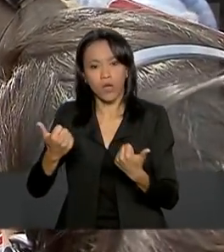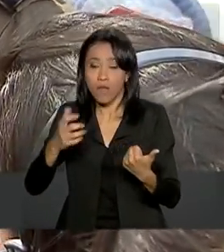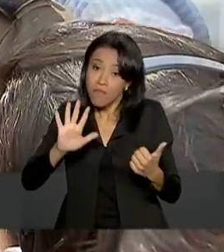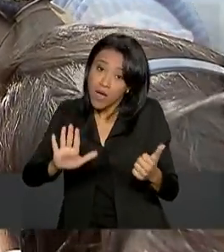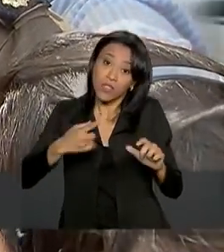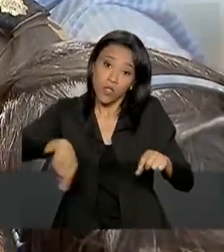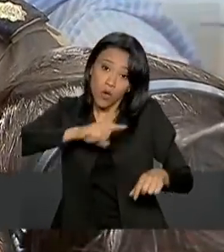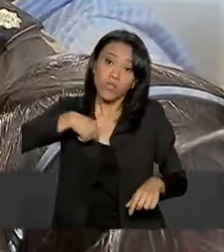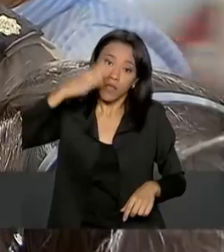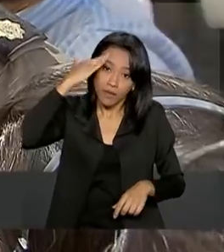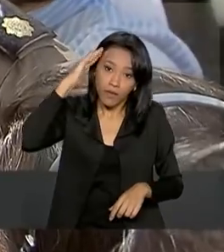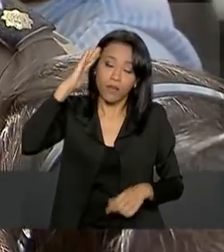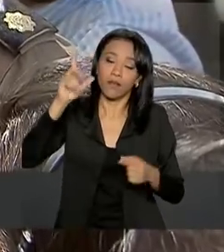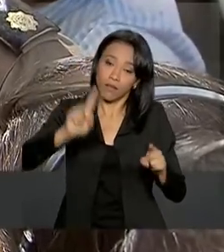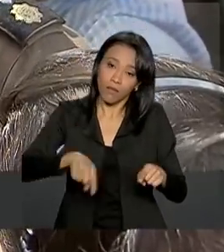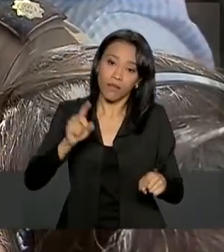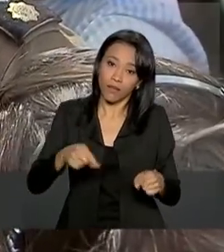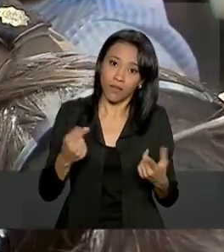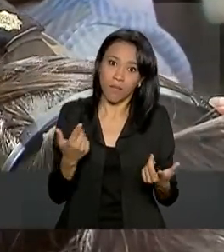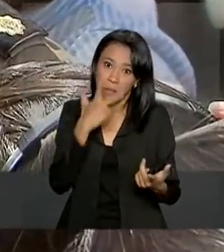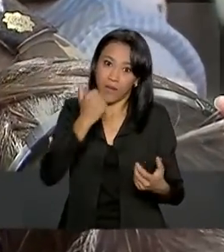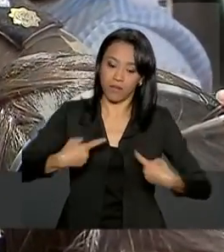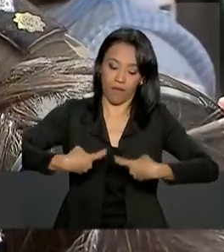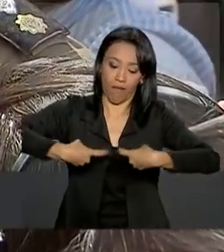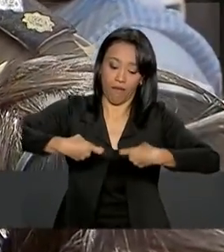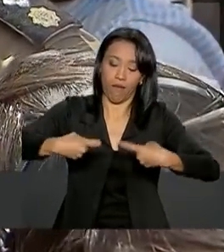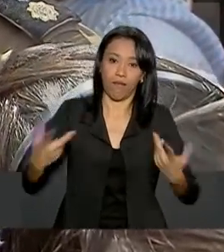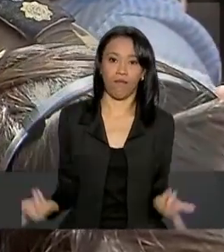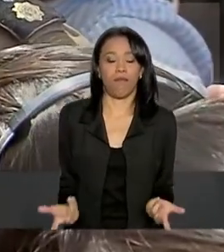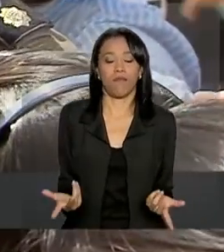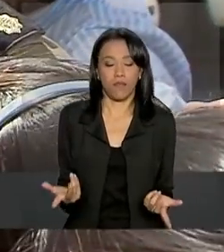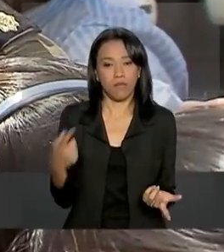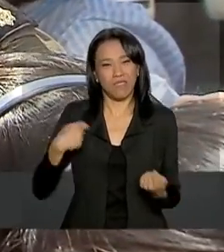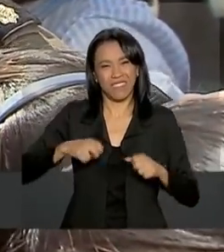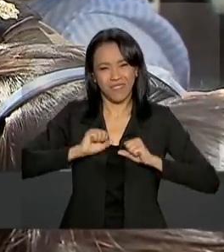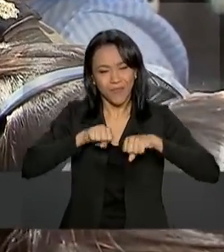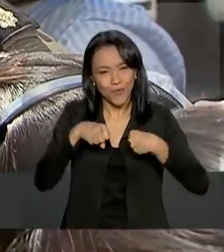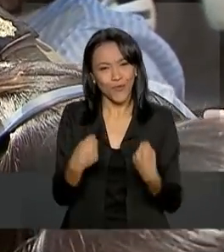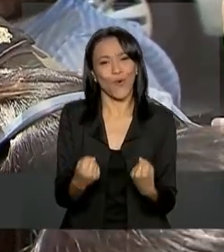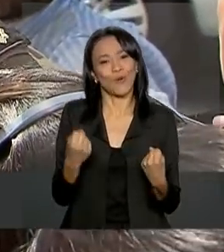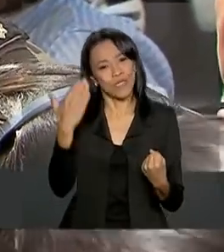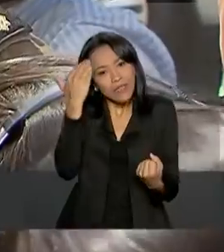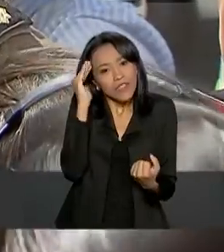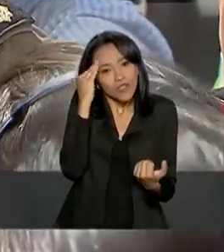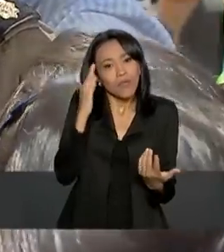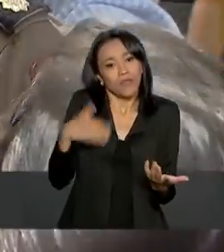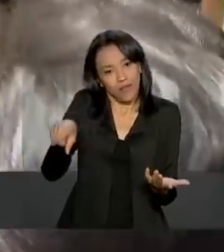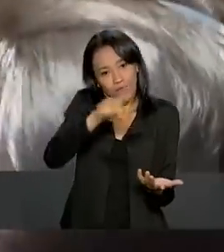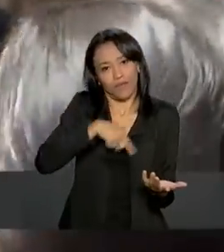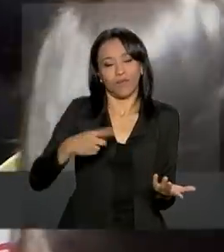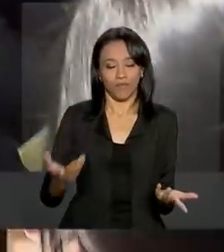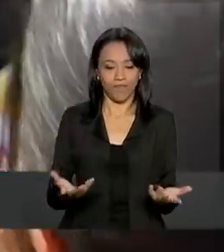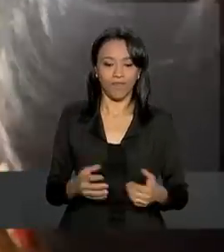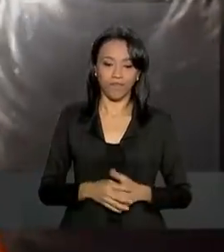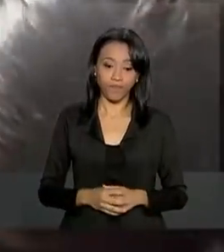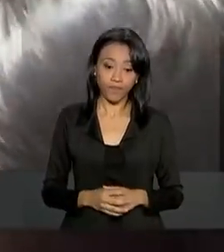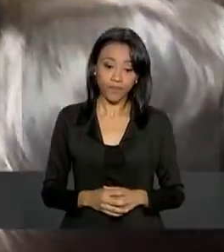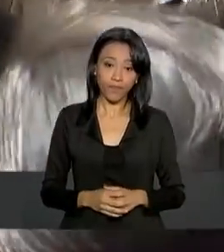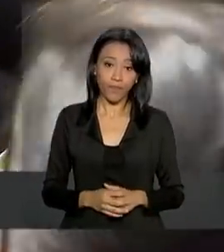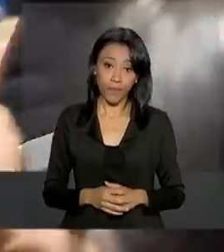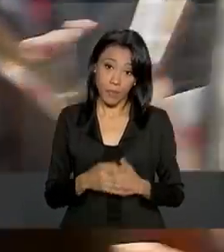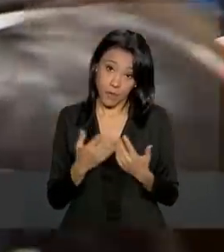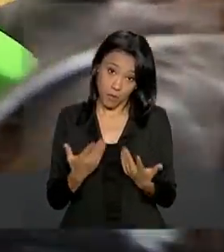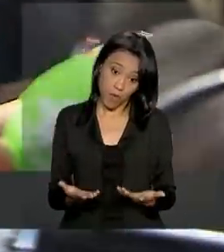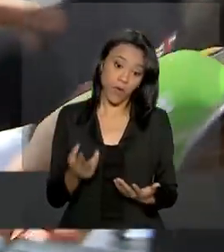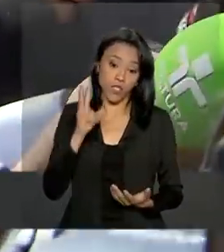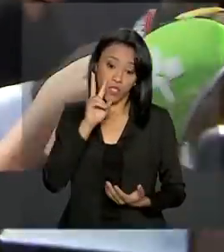tem que entender que essa é uma ação realmente é uma operação de guerra e ela demanda, né, esforços e compreensões por todas as partes. Bom, nós ouvimos aí o